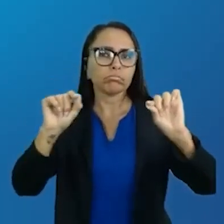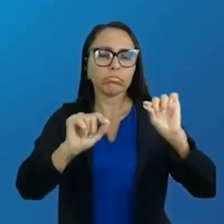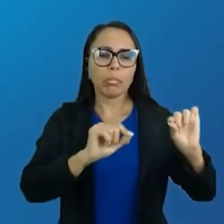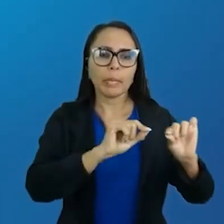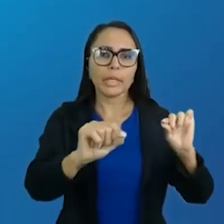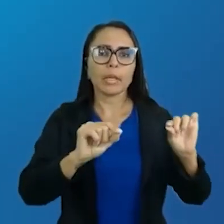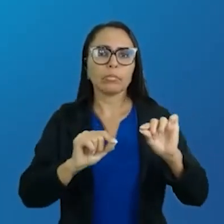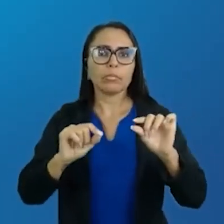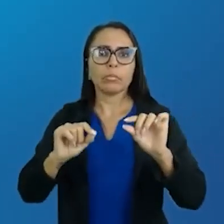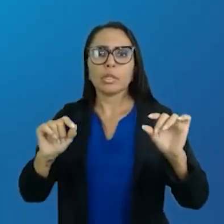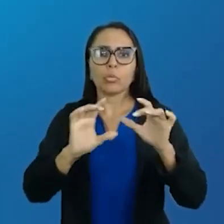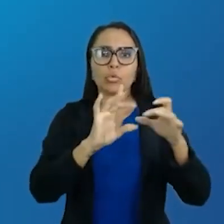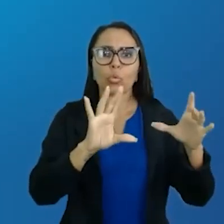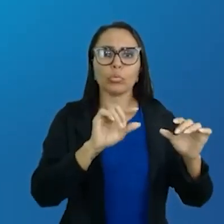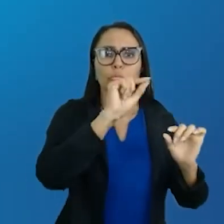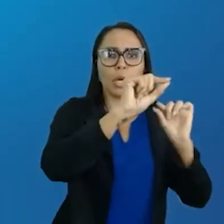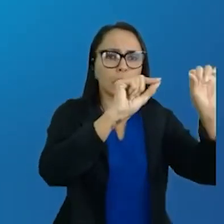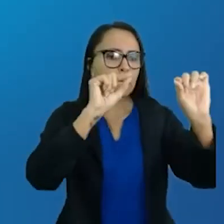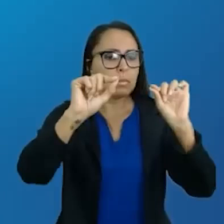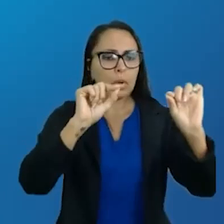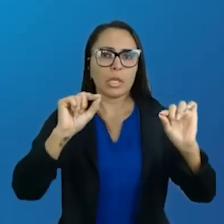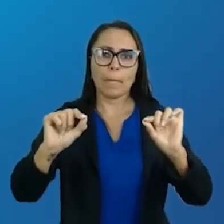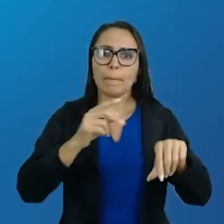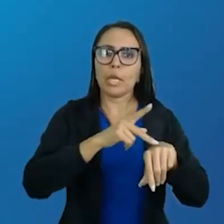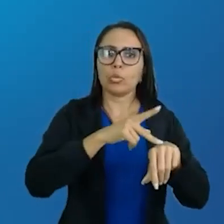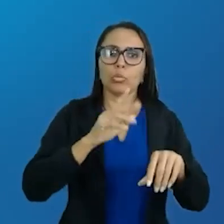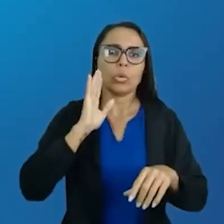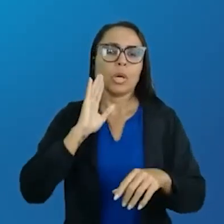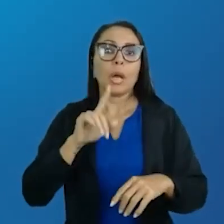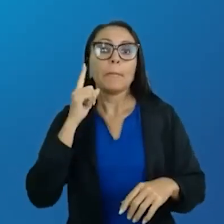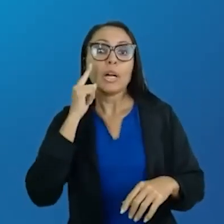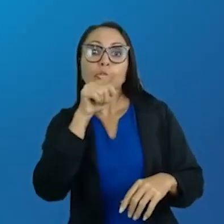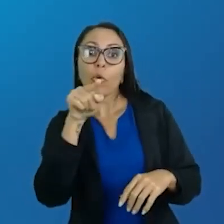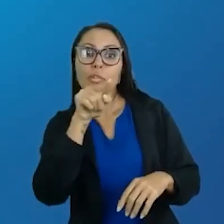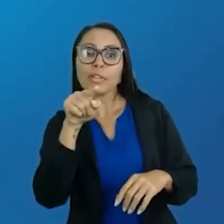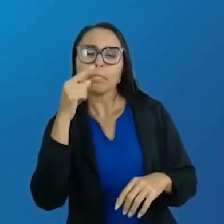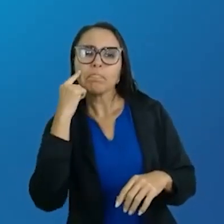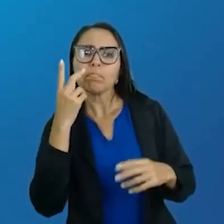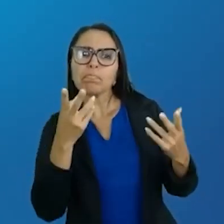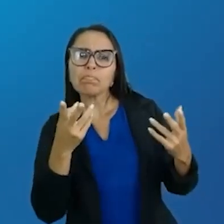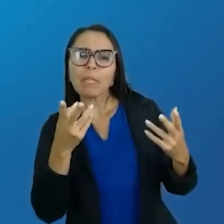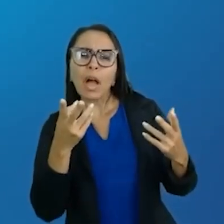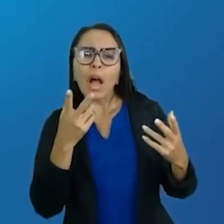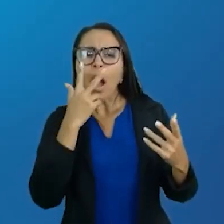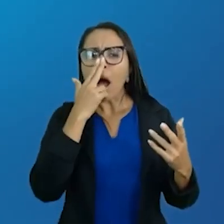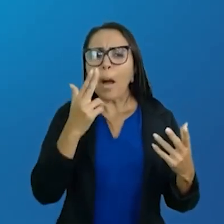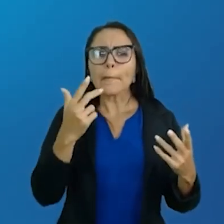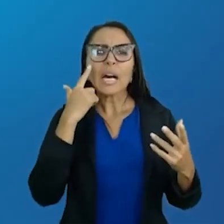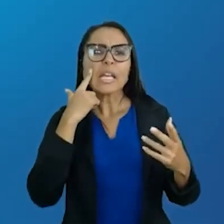pintas. Se você parar para pensar, congelou. São várias pintas soltas, mas nosso cérebro, pelo nosso conhecimento criado